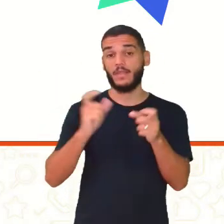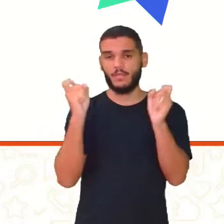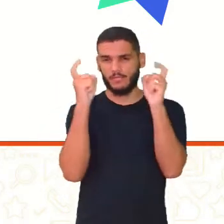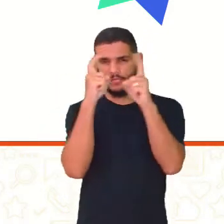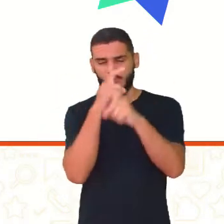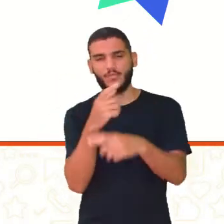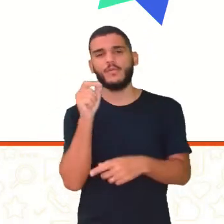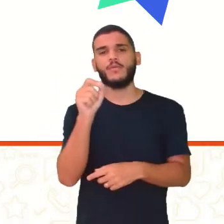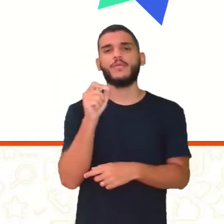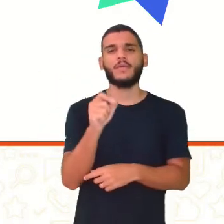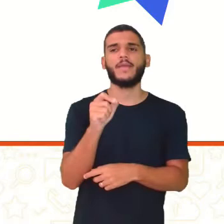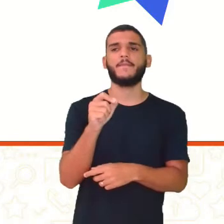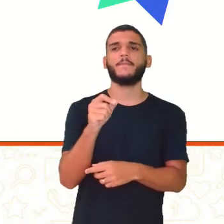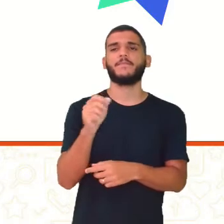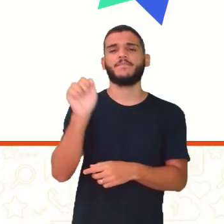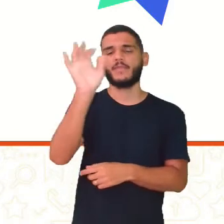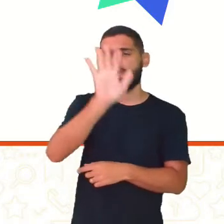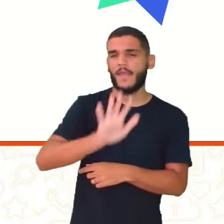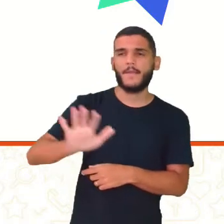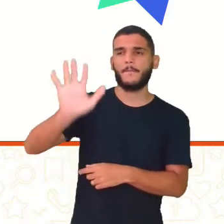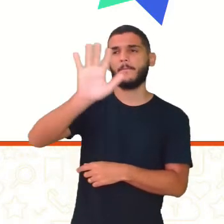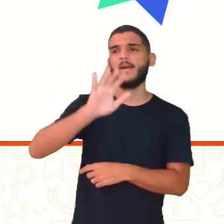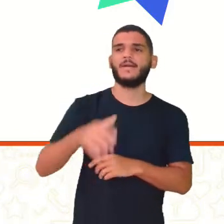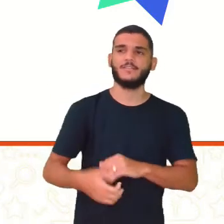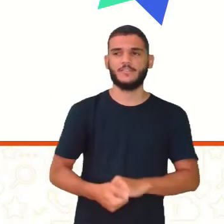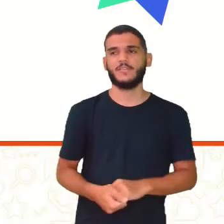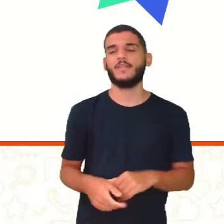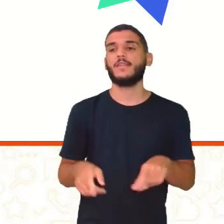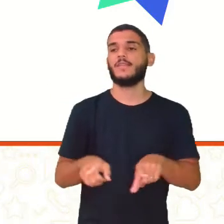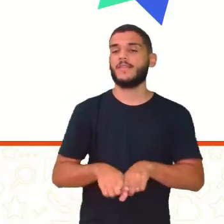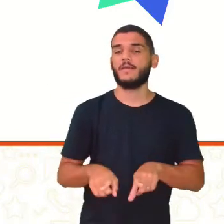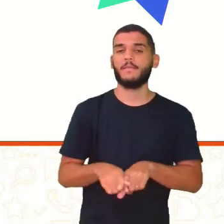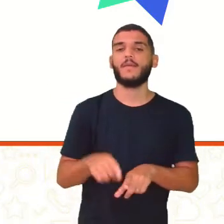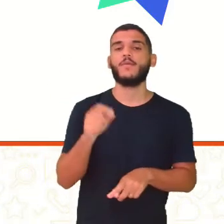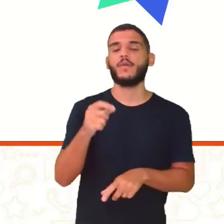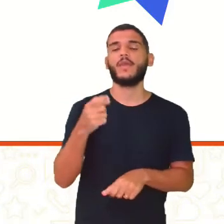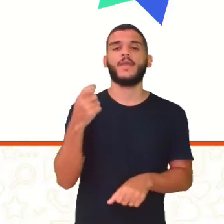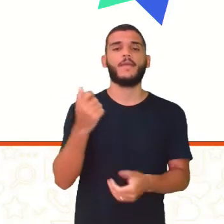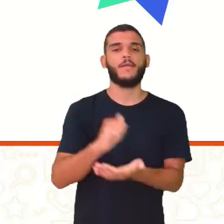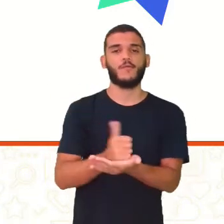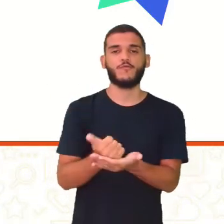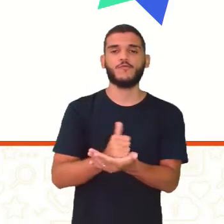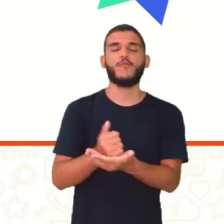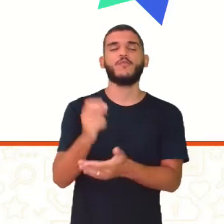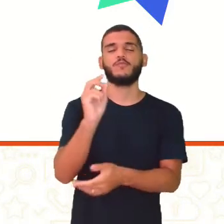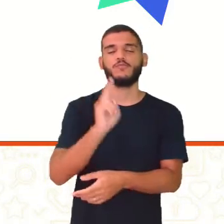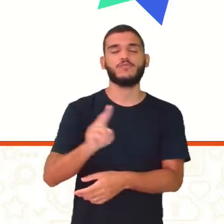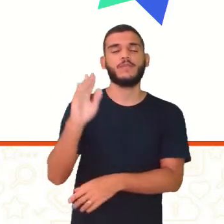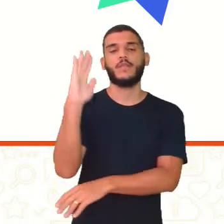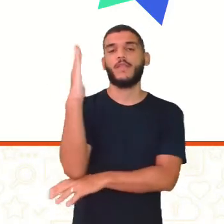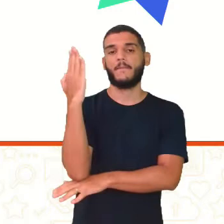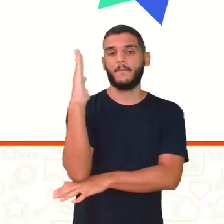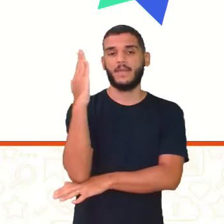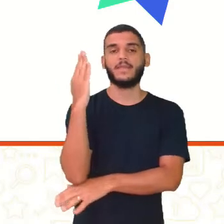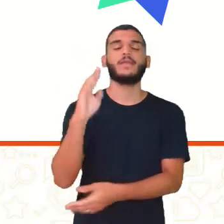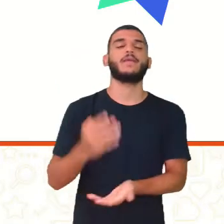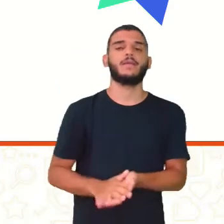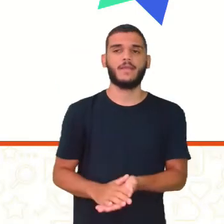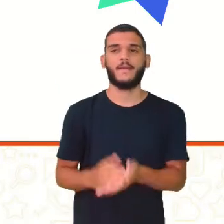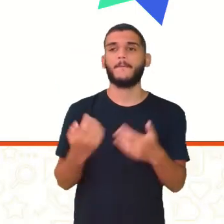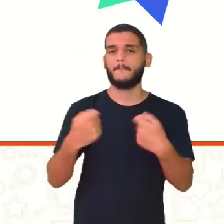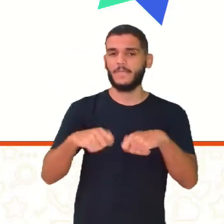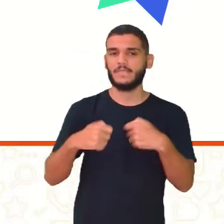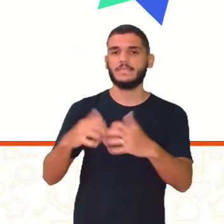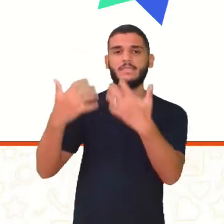dessa imagem do tangram, jogos aí de madeira, não é? Onde ele vai ter que pensar, usar esse